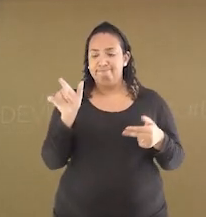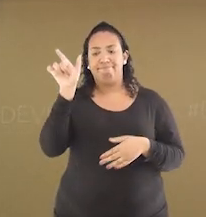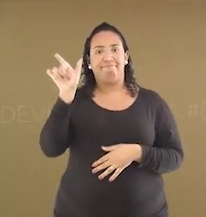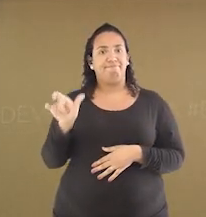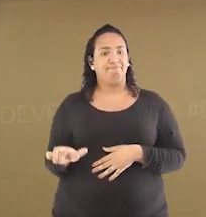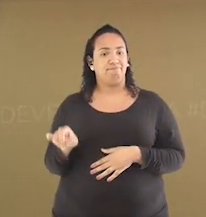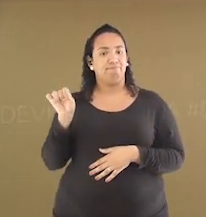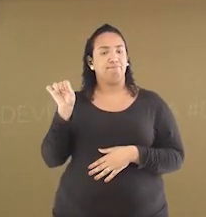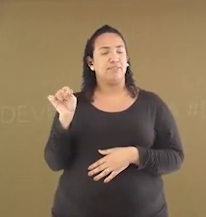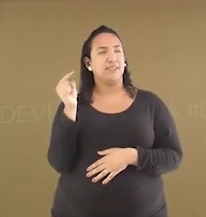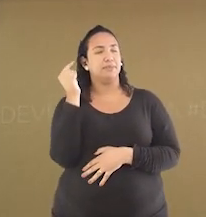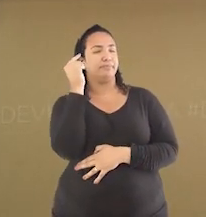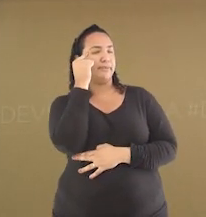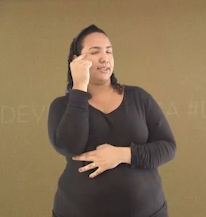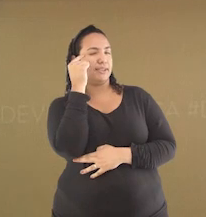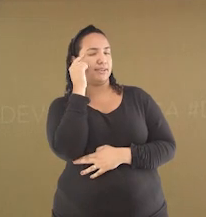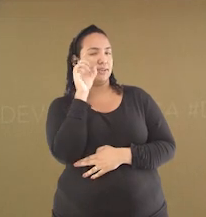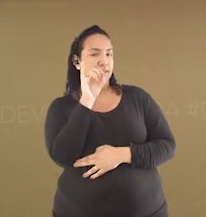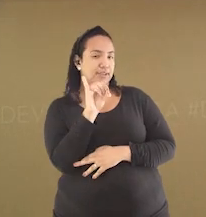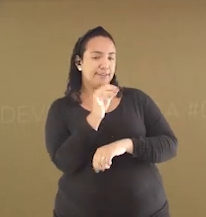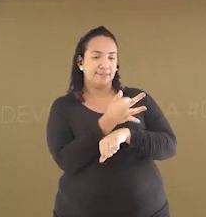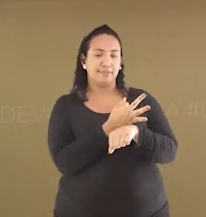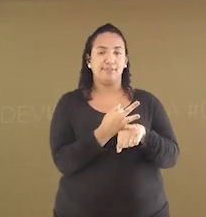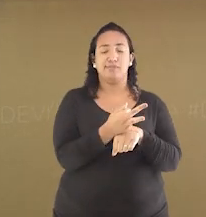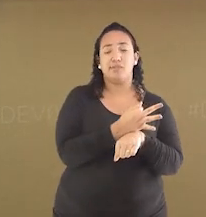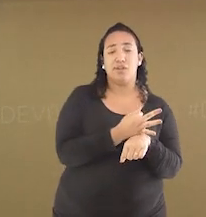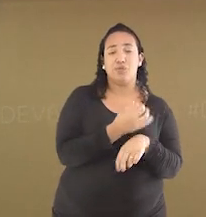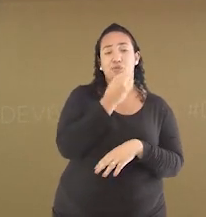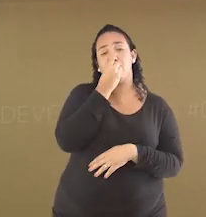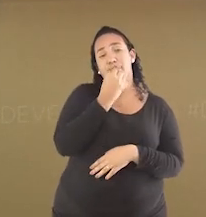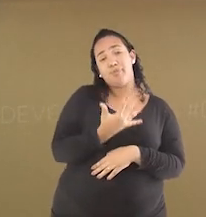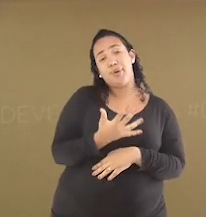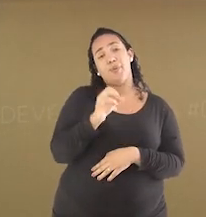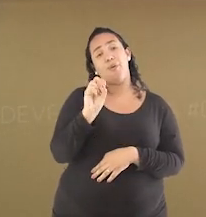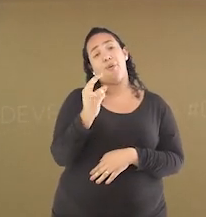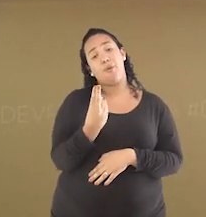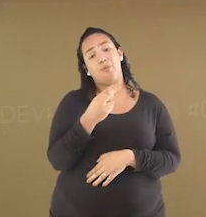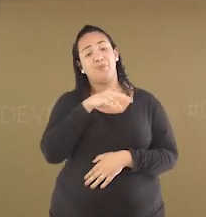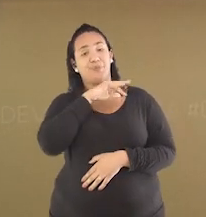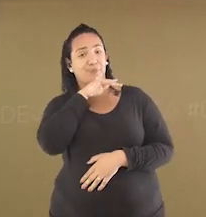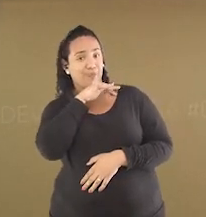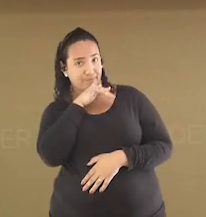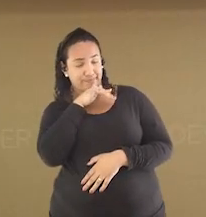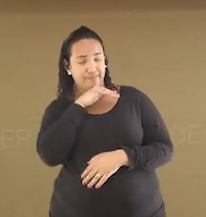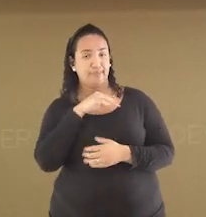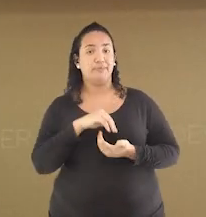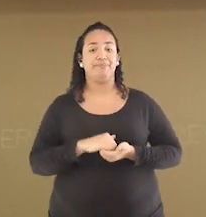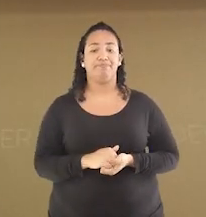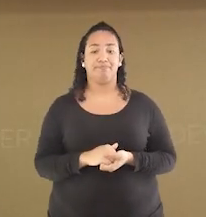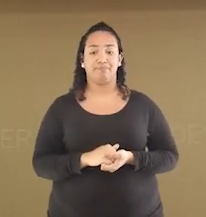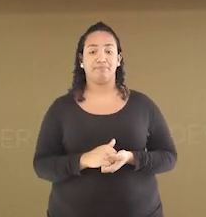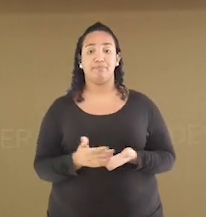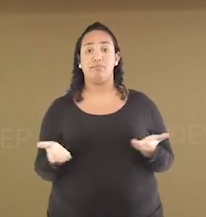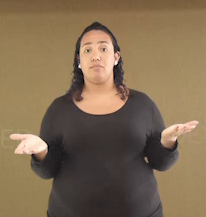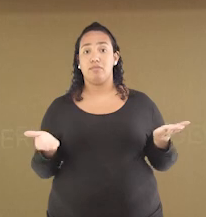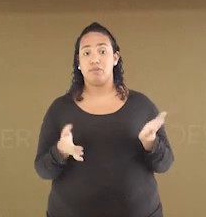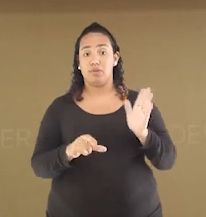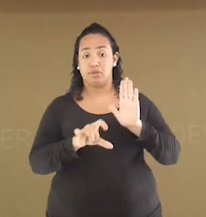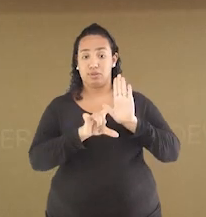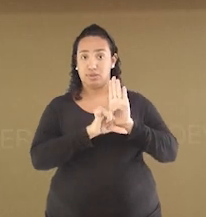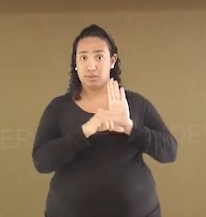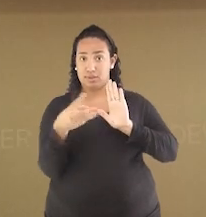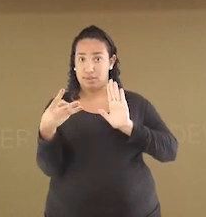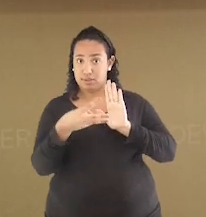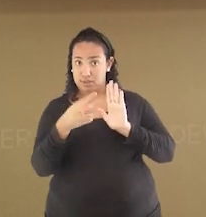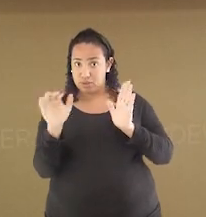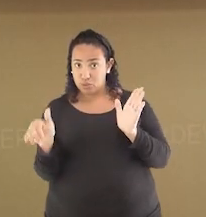Greg a questionar se suas férias valeram mesmo a pena. No terceiro e